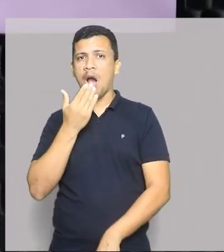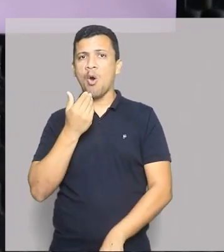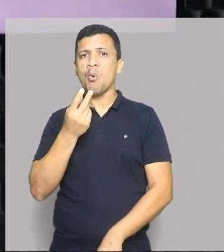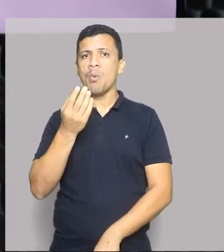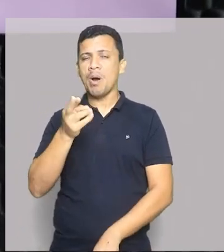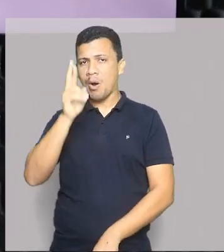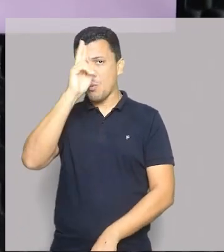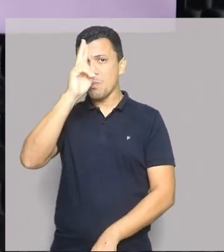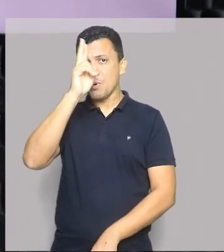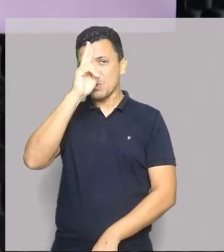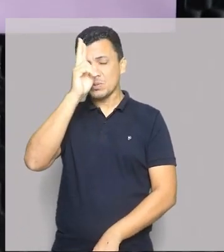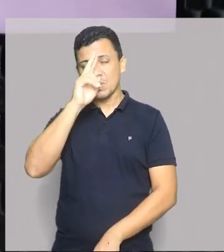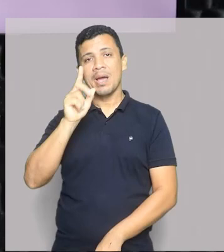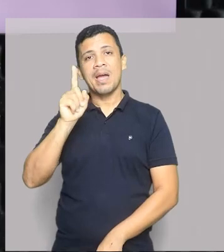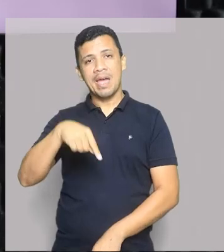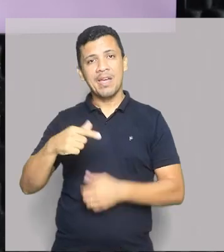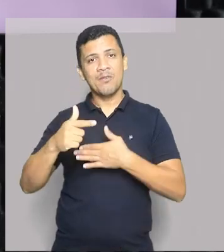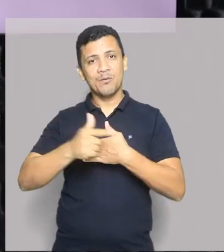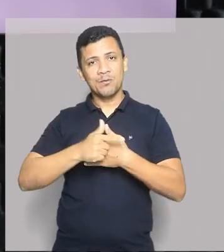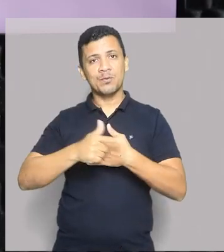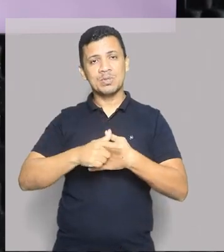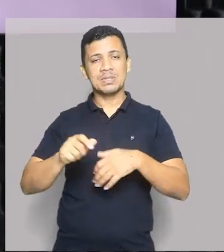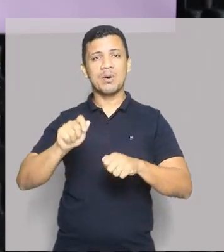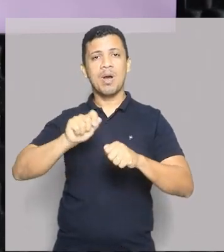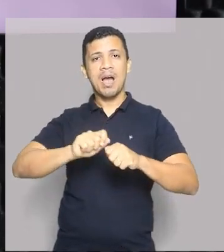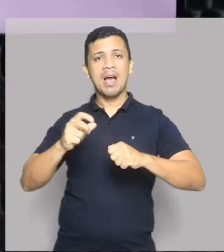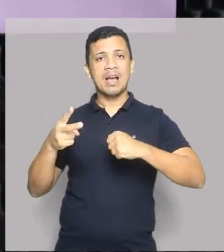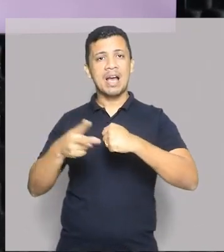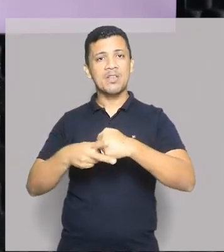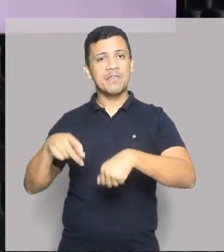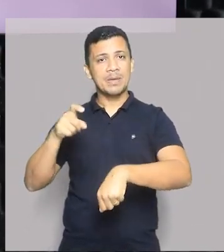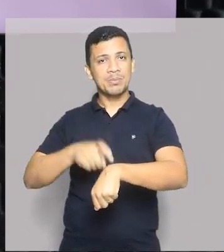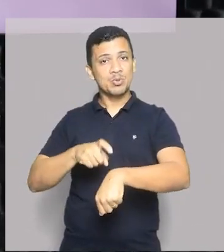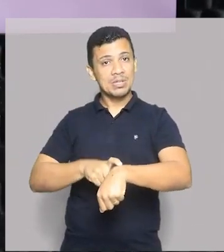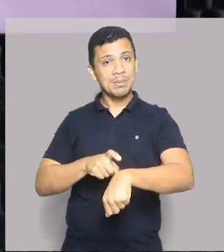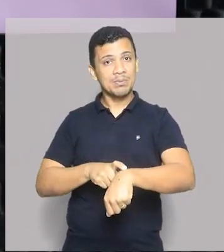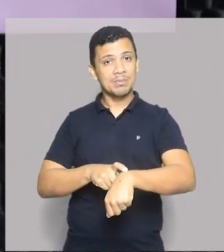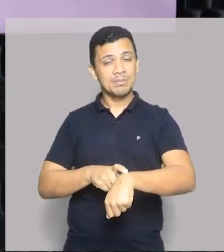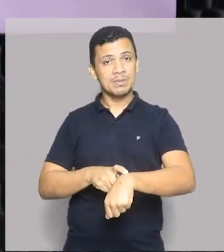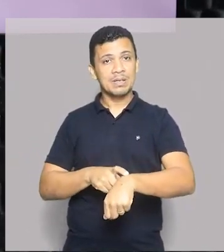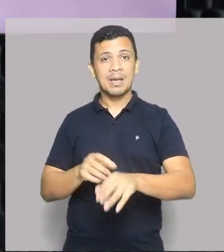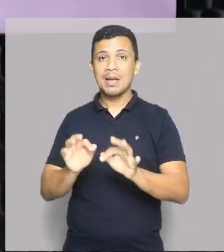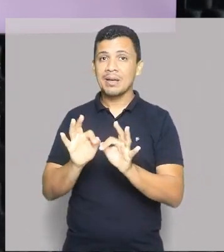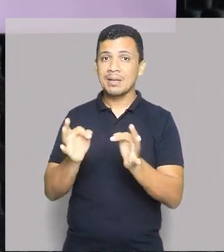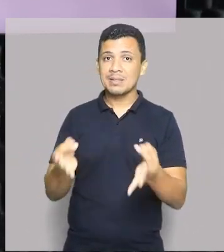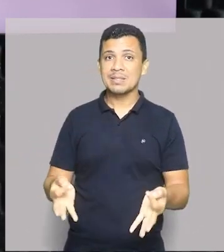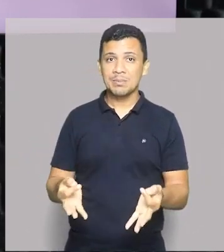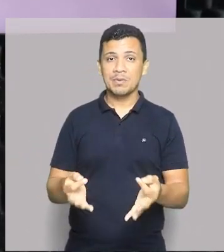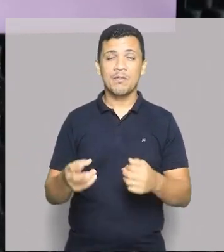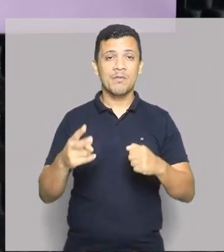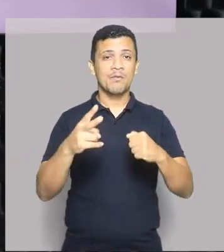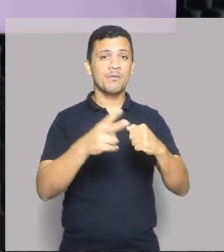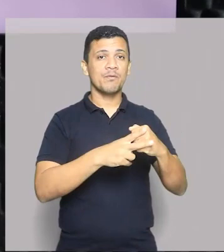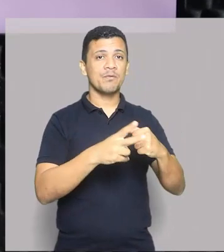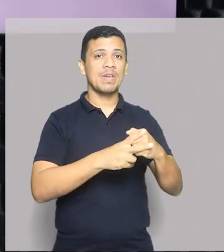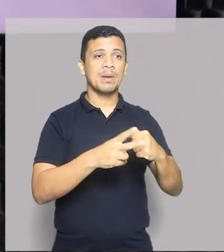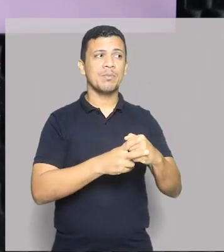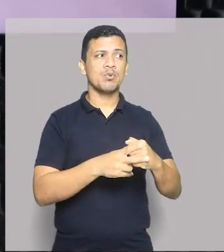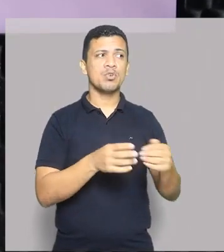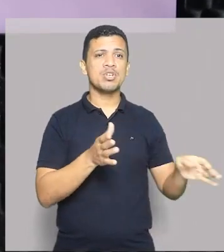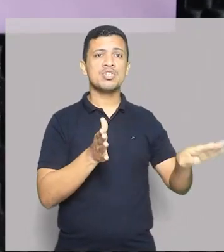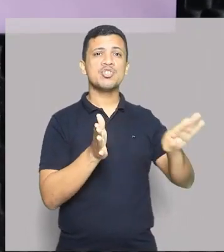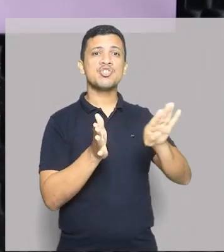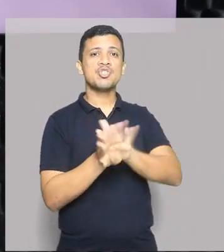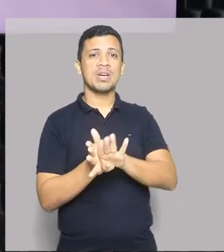notem vocês que esse primeiro período é um período simples. Você só tem um verbo, no caso o verbo chegar, né?